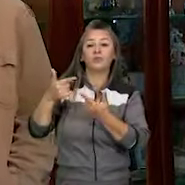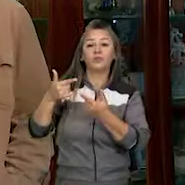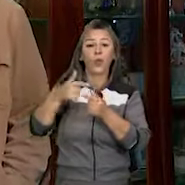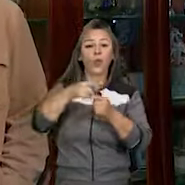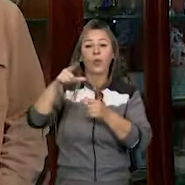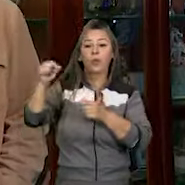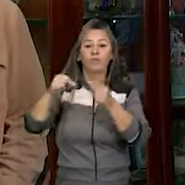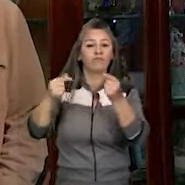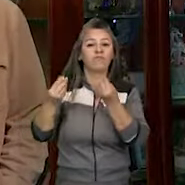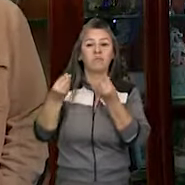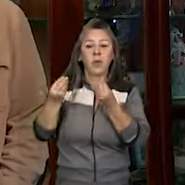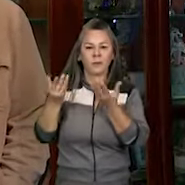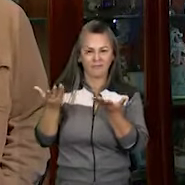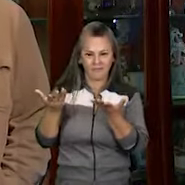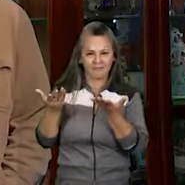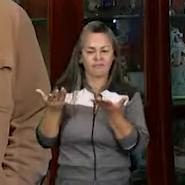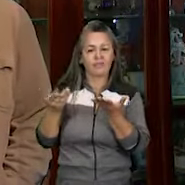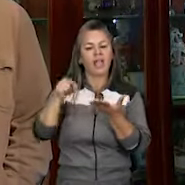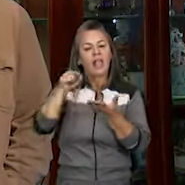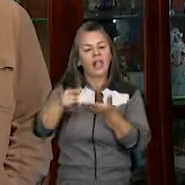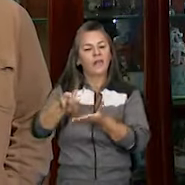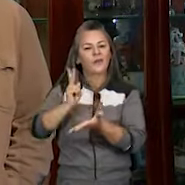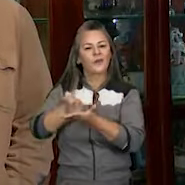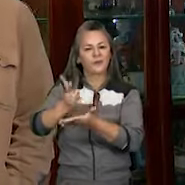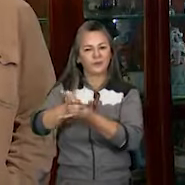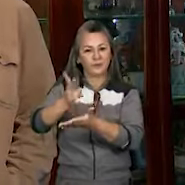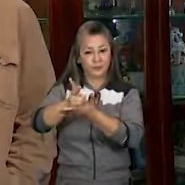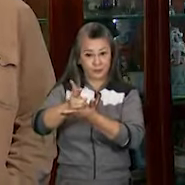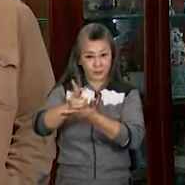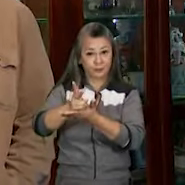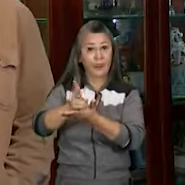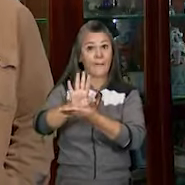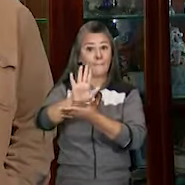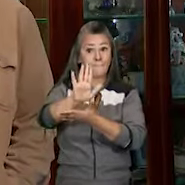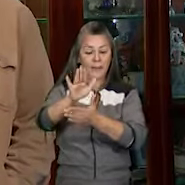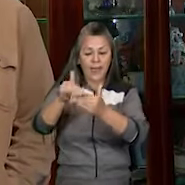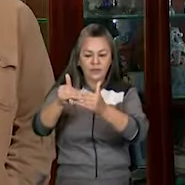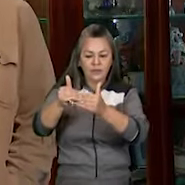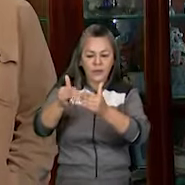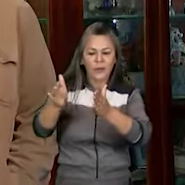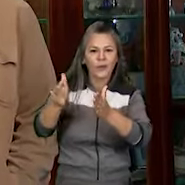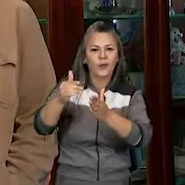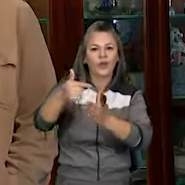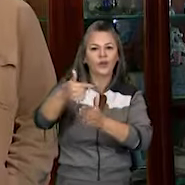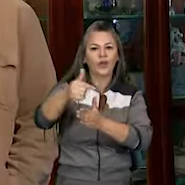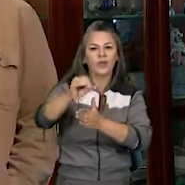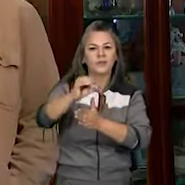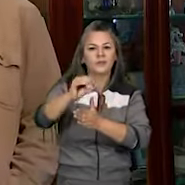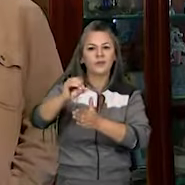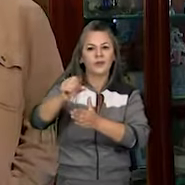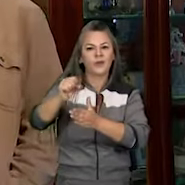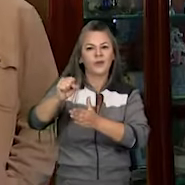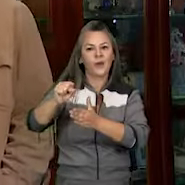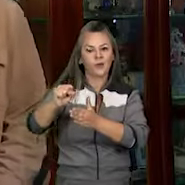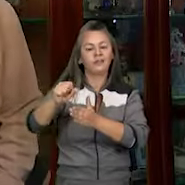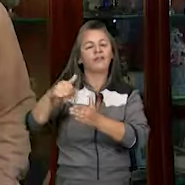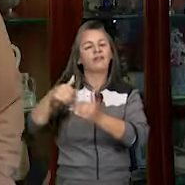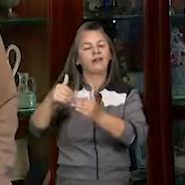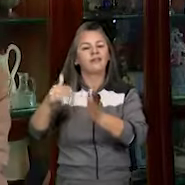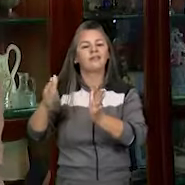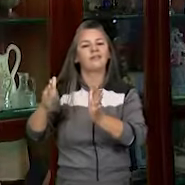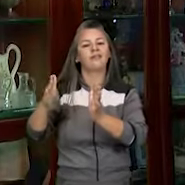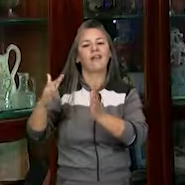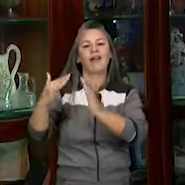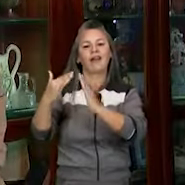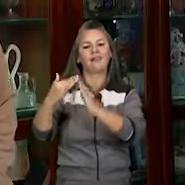desse templo atual. Ele foi inaugurado em 2008 e em 2018 foi inaugurada essa pintura,